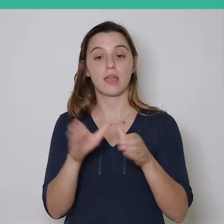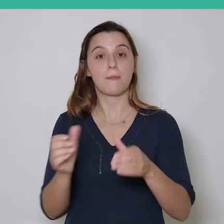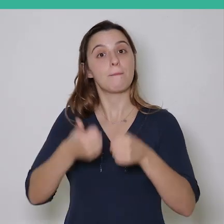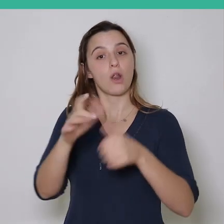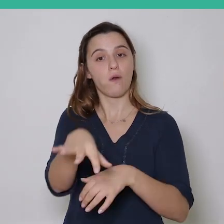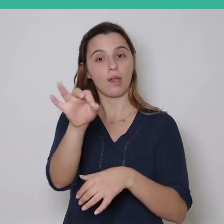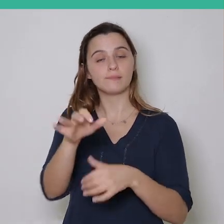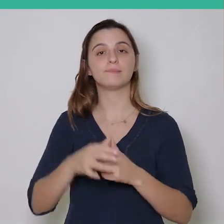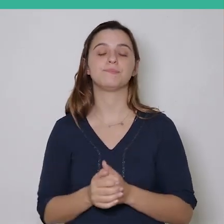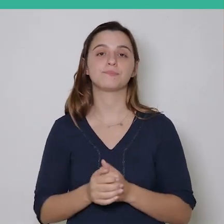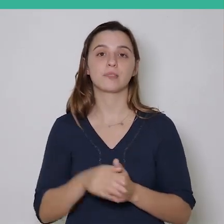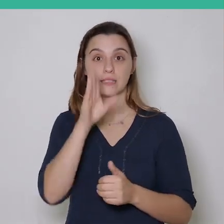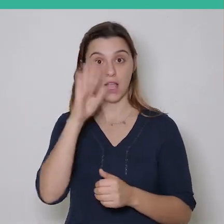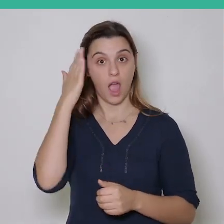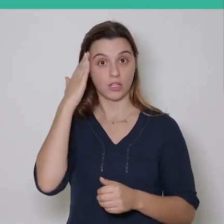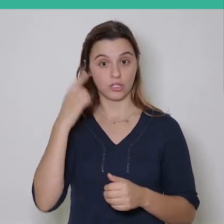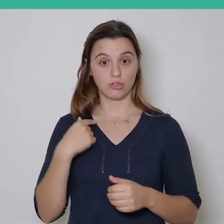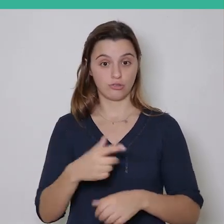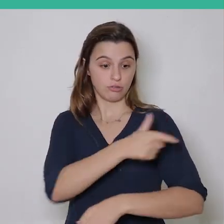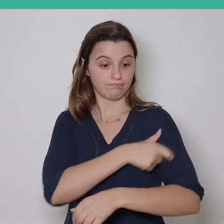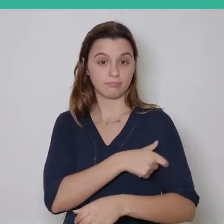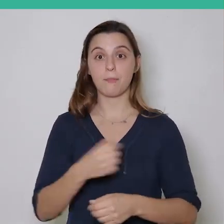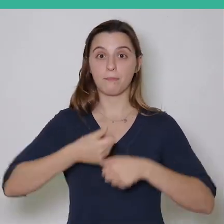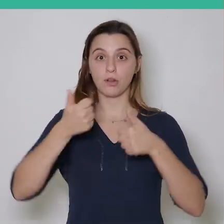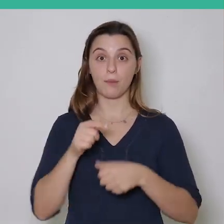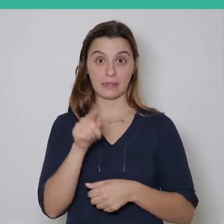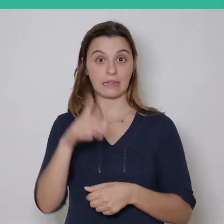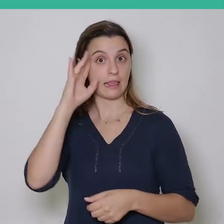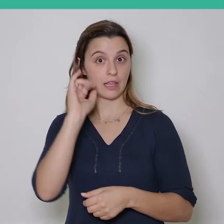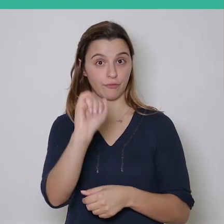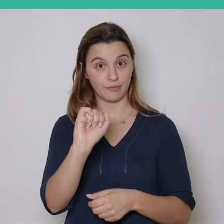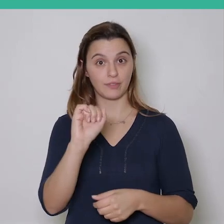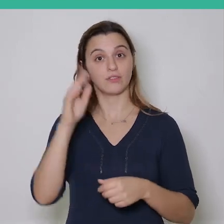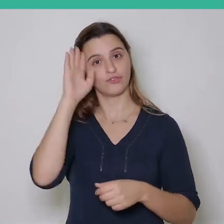melhor equipa do concelho. Portanto, se achas que sou a melhor representante para ti